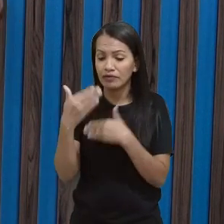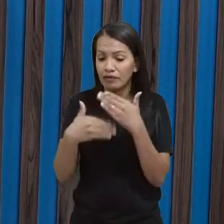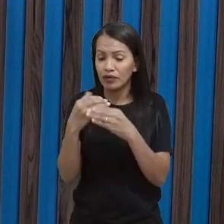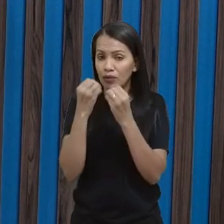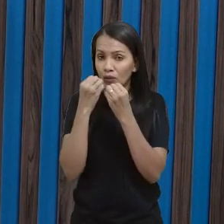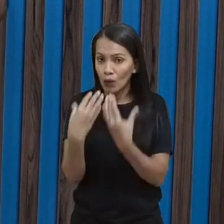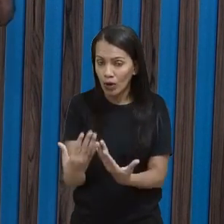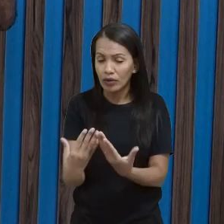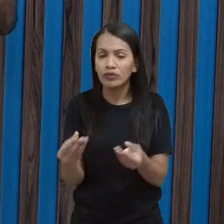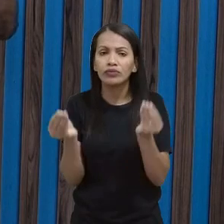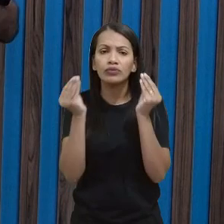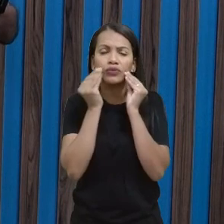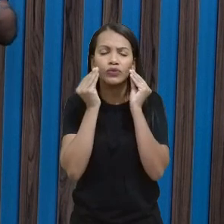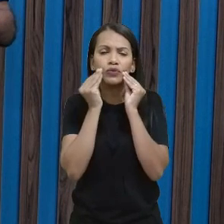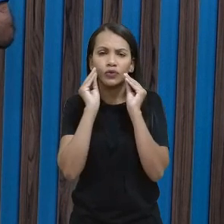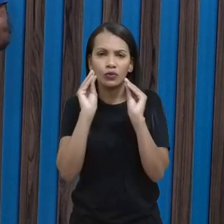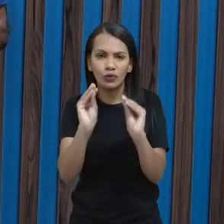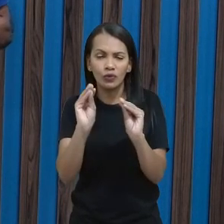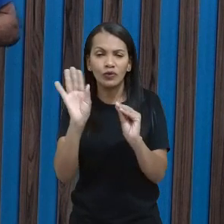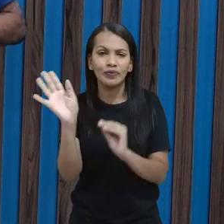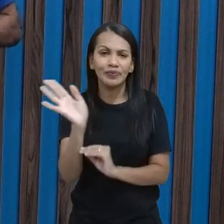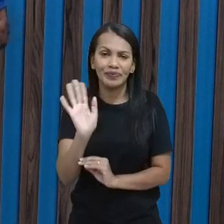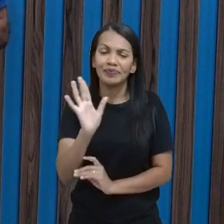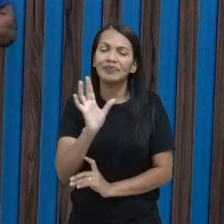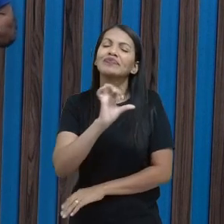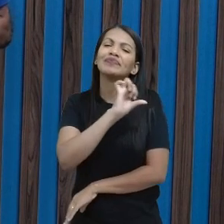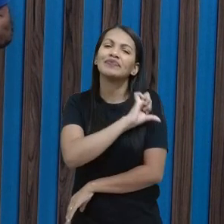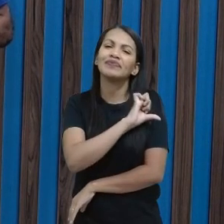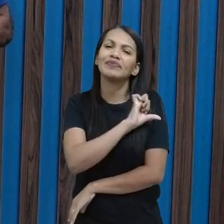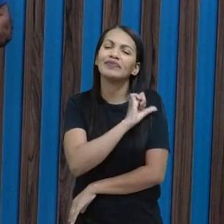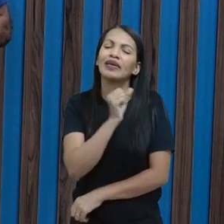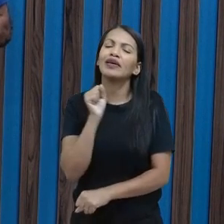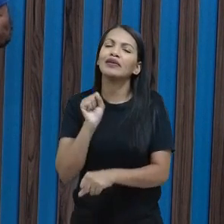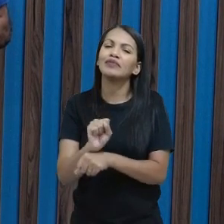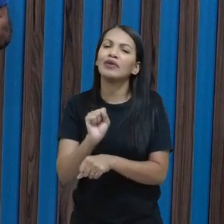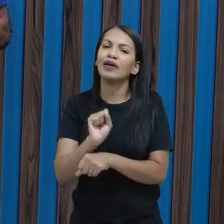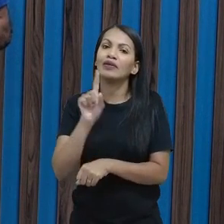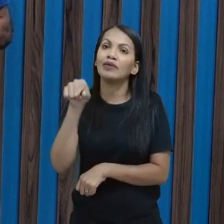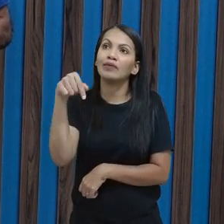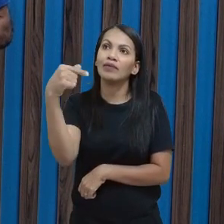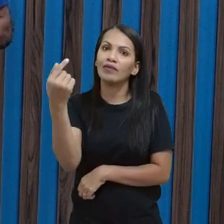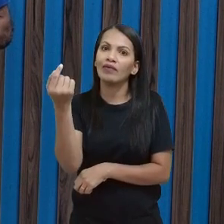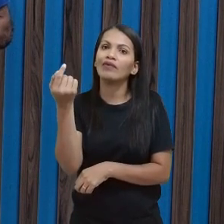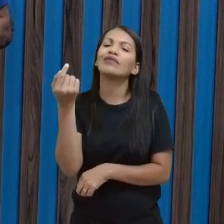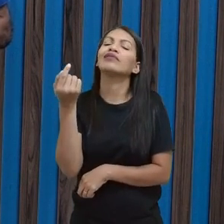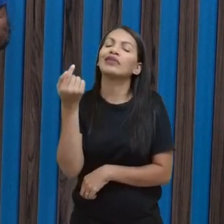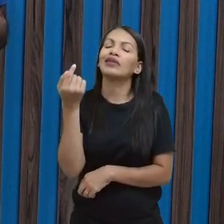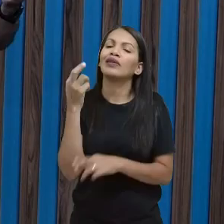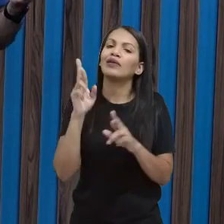ó, um cheiro para vocês no nono ano. Aguardo cada um de vocês na próxima